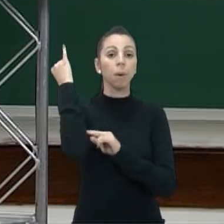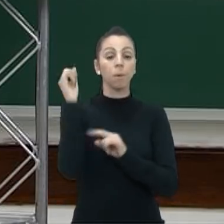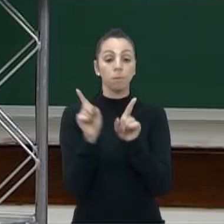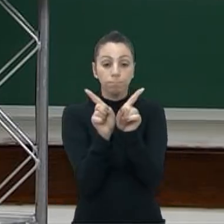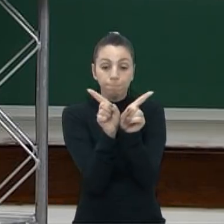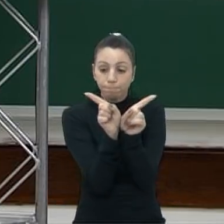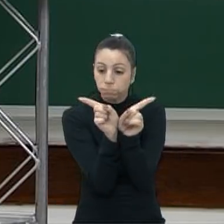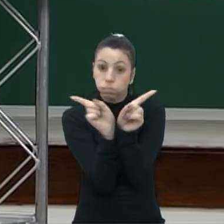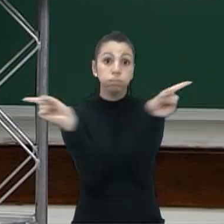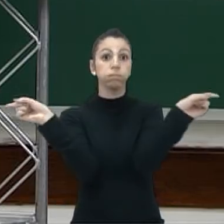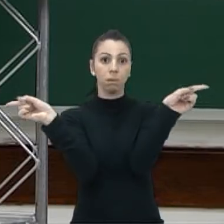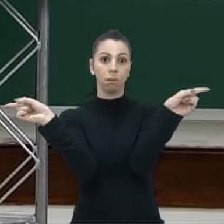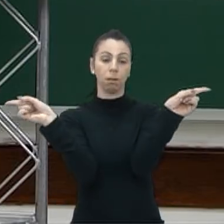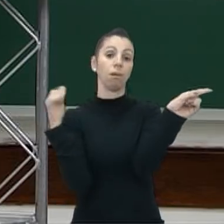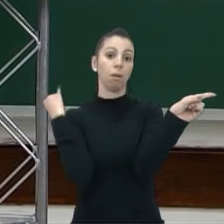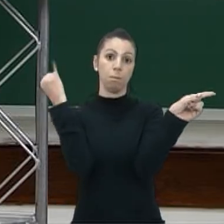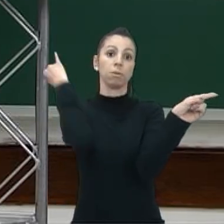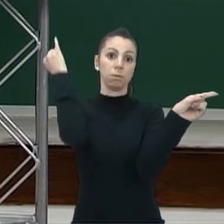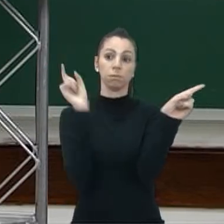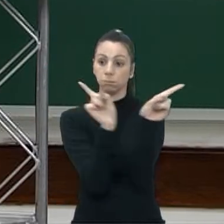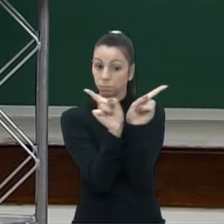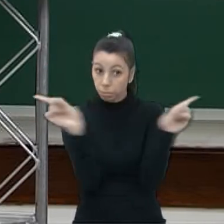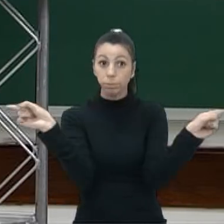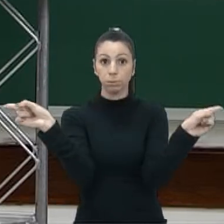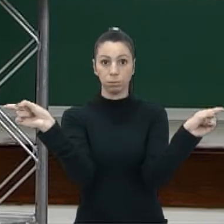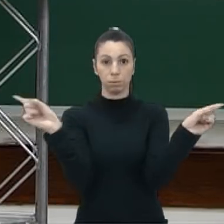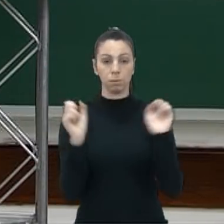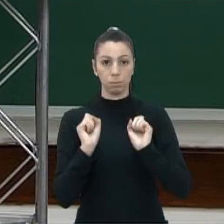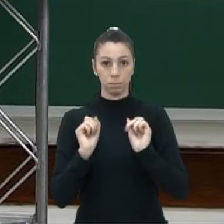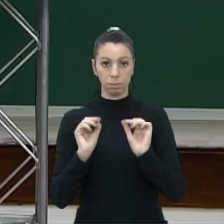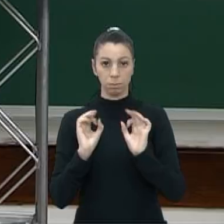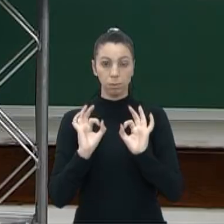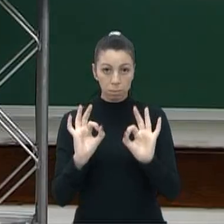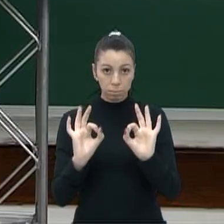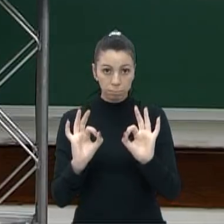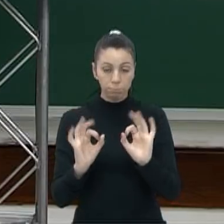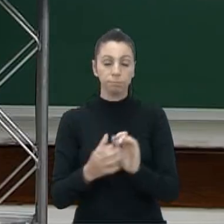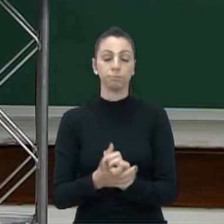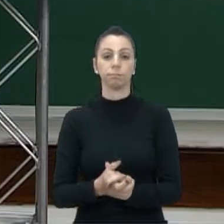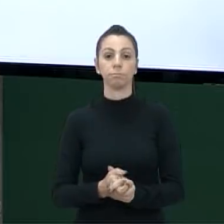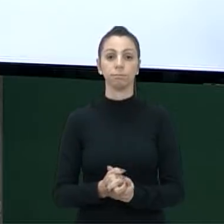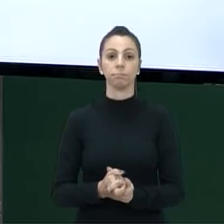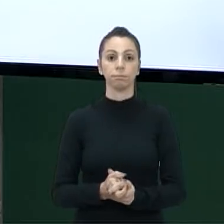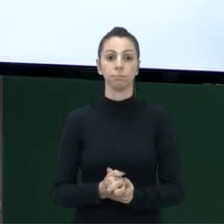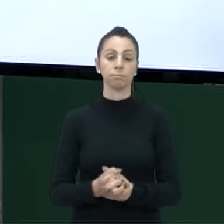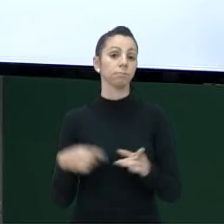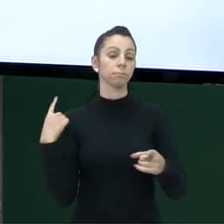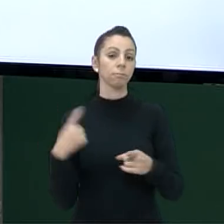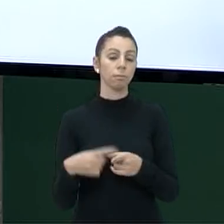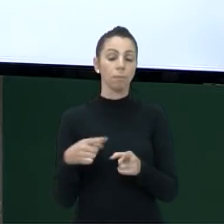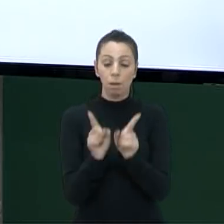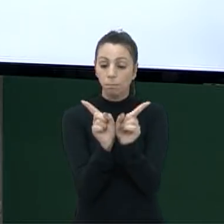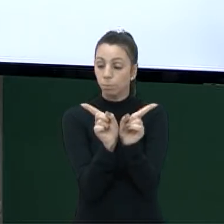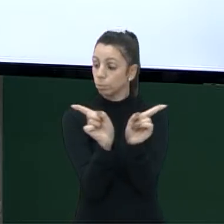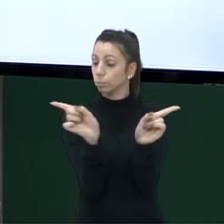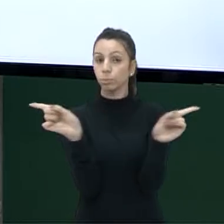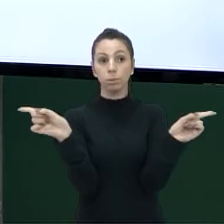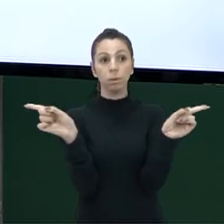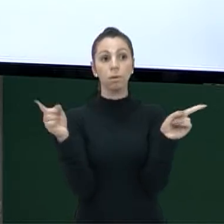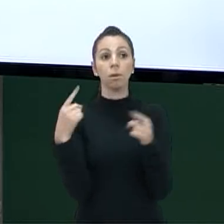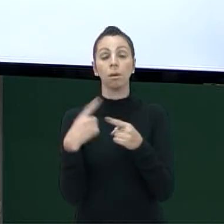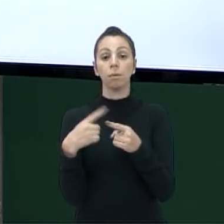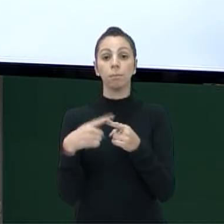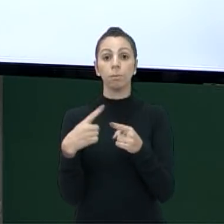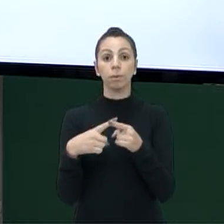sentidos opostos. Certo? Só isso. É apenas uma definição. Por que eu sei que são sentidos opostos? Porque ele falou para mim